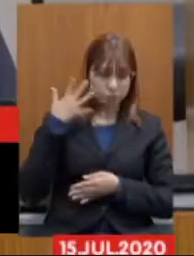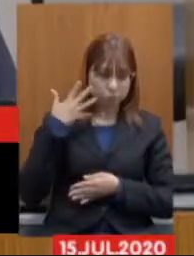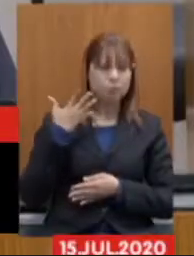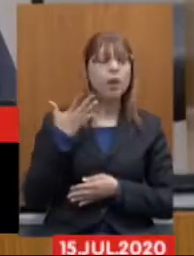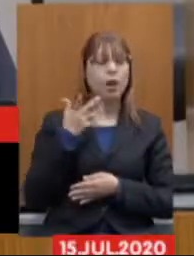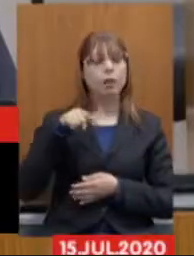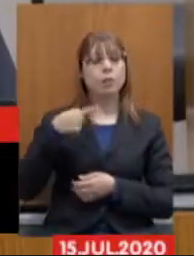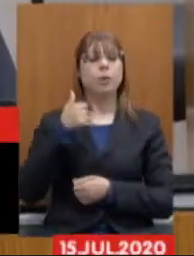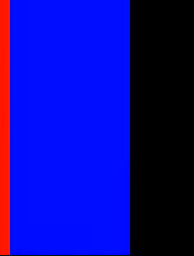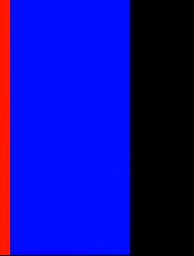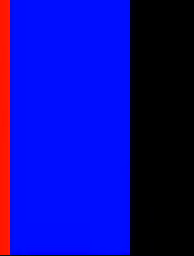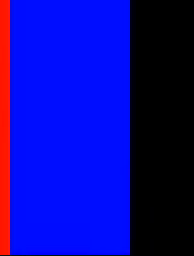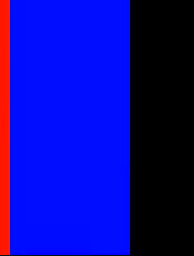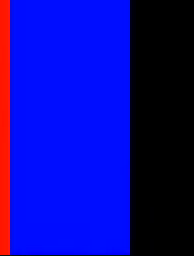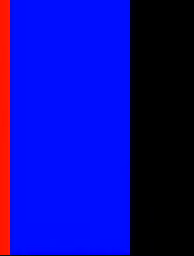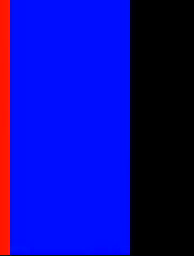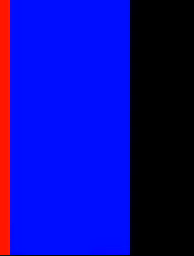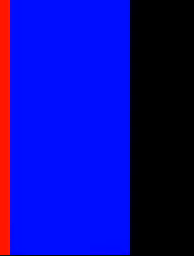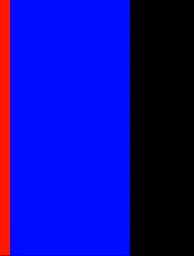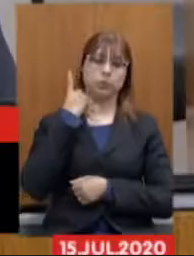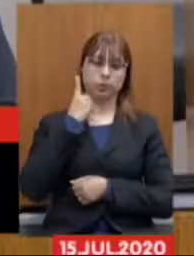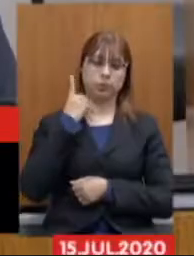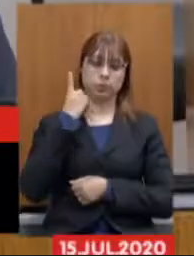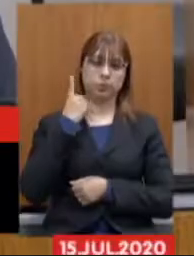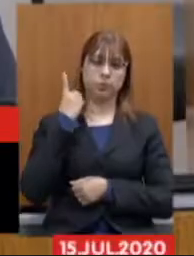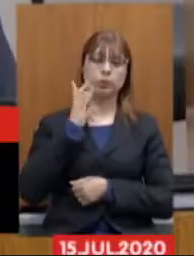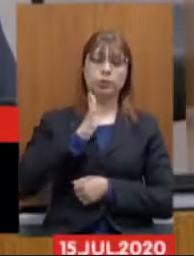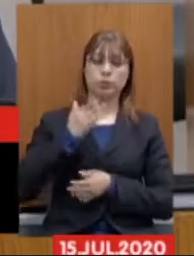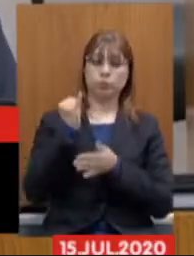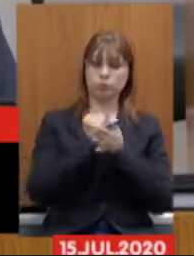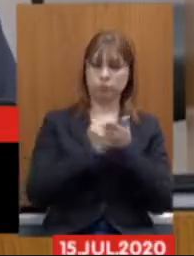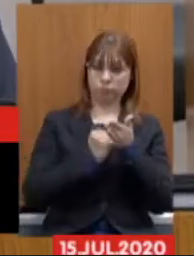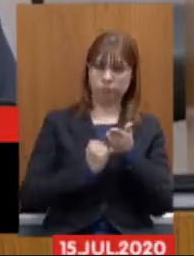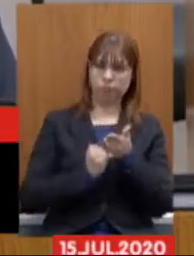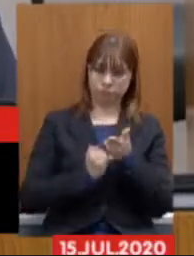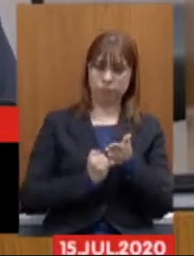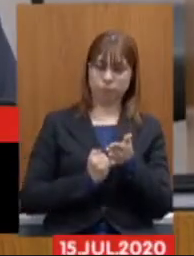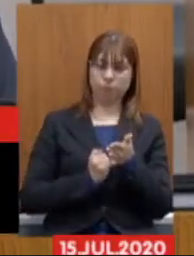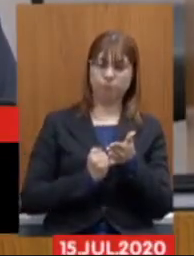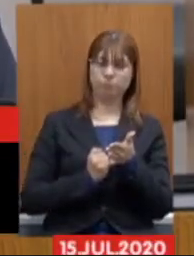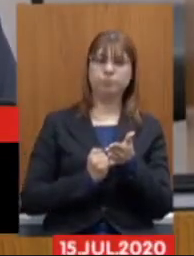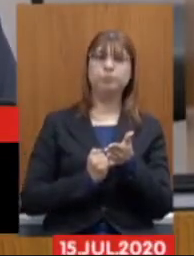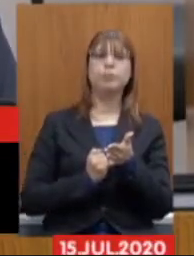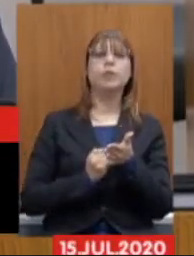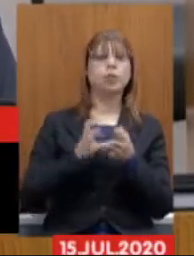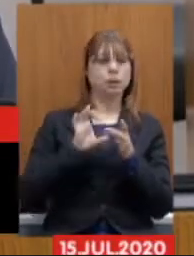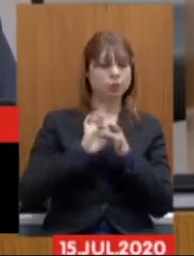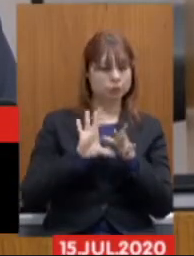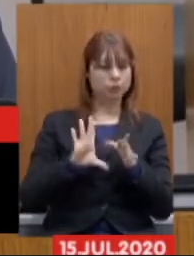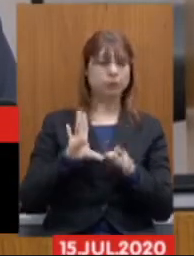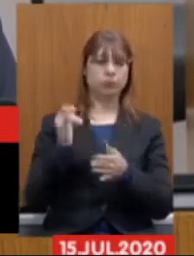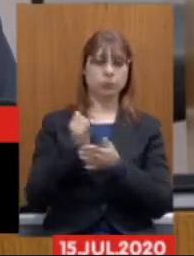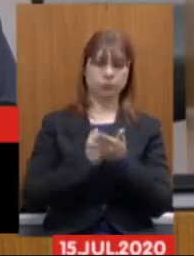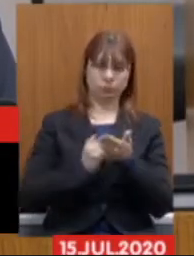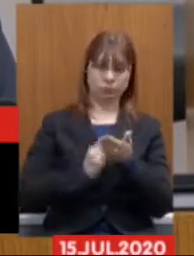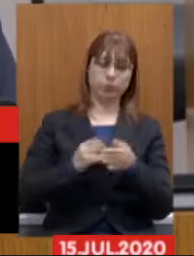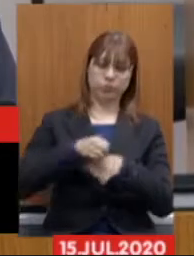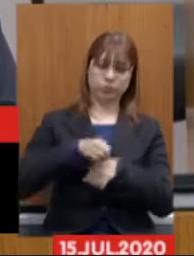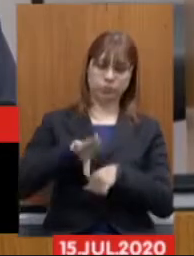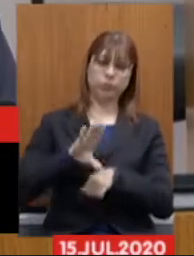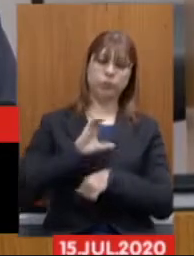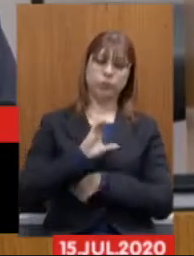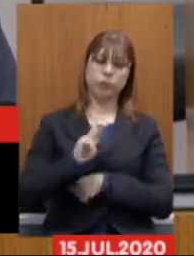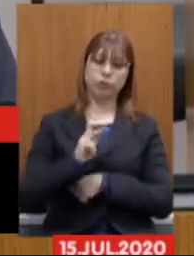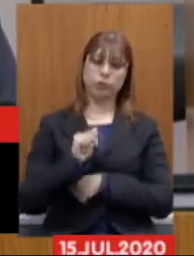o próximo as deputadas e os o inscritos para o debate para isso já podem encaminhar suas respectivas inscrições